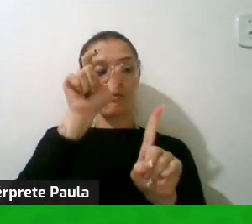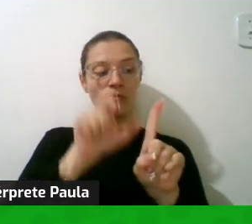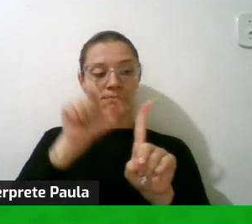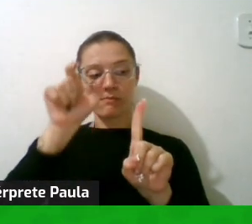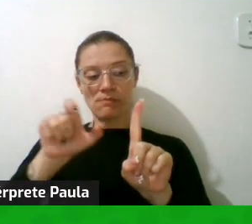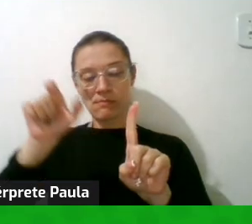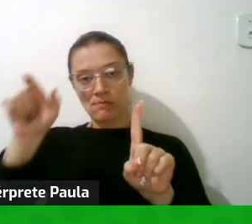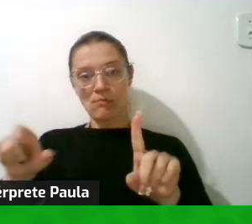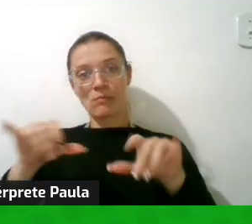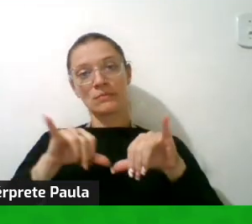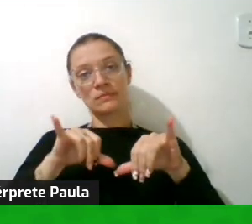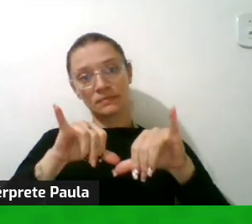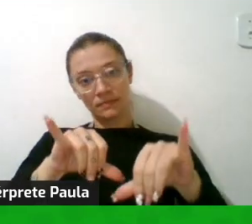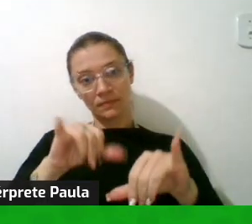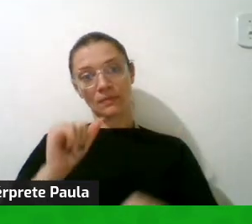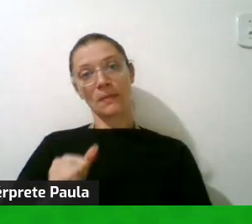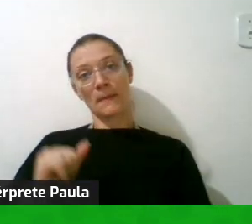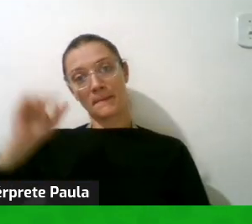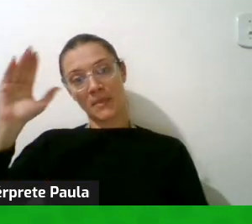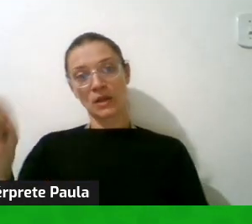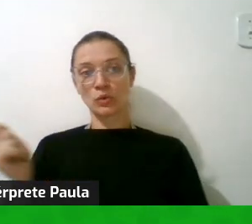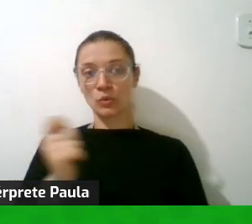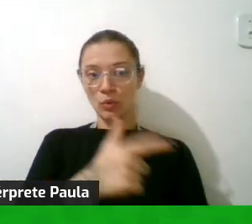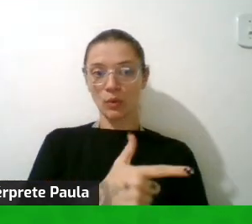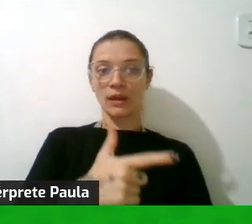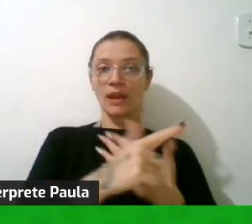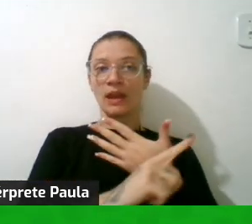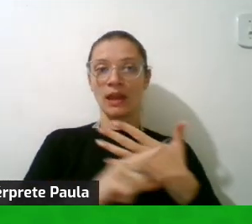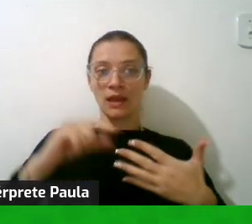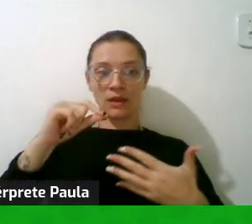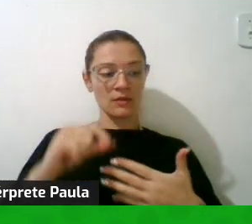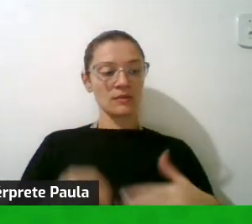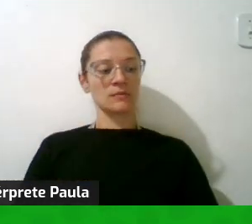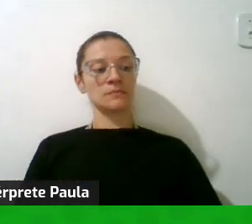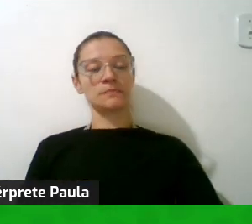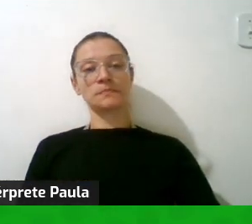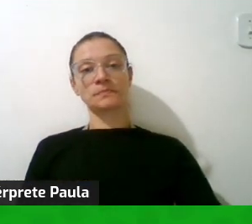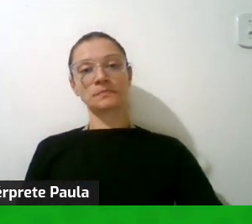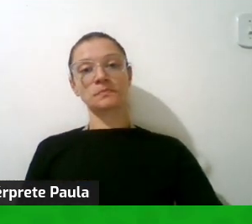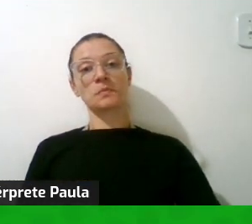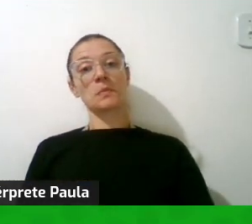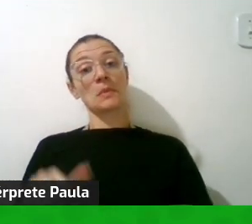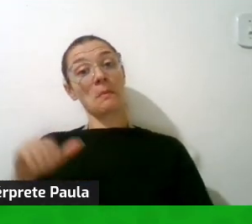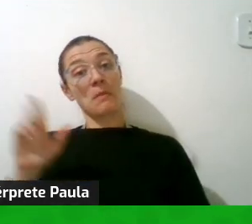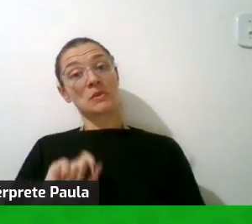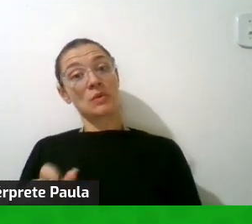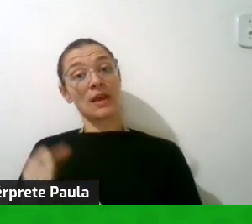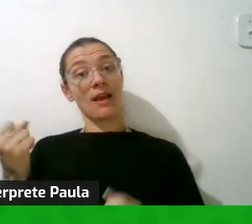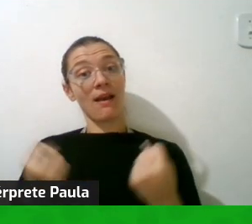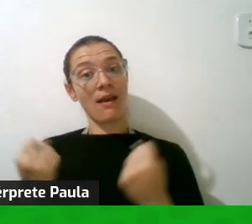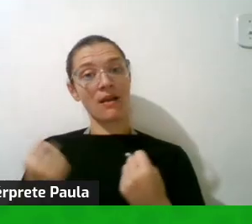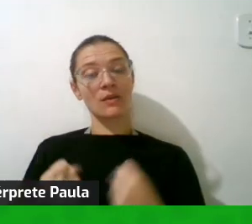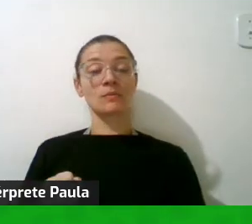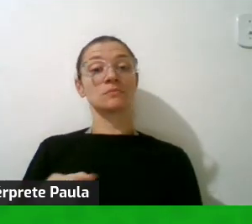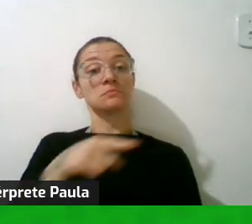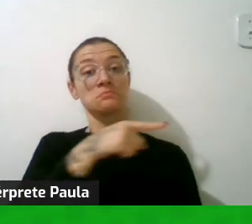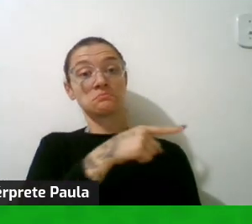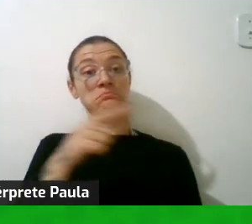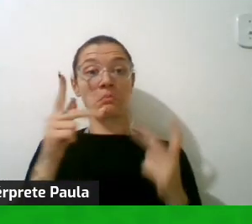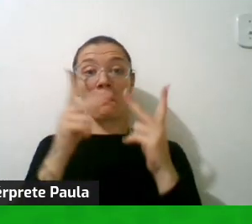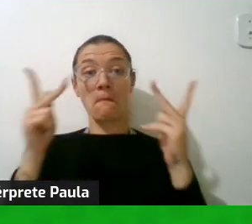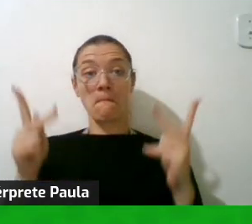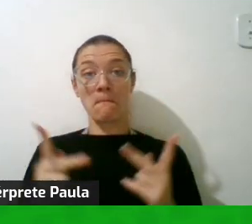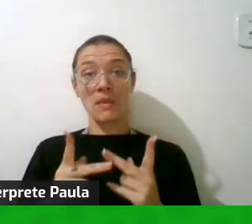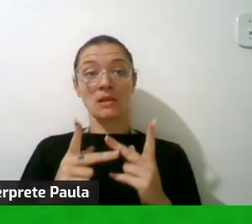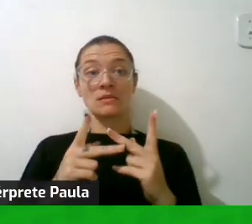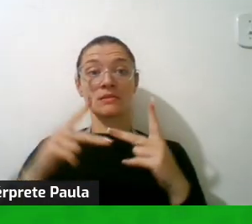o mercado eu gastei mais do que o iFood. E mais do que no carro, beleza. O pizza é interessante também, porque o pizza mostra